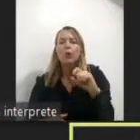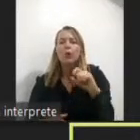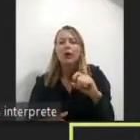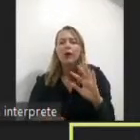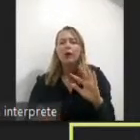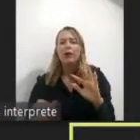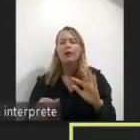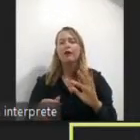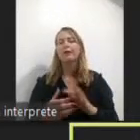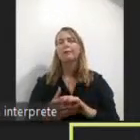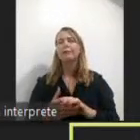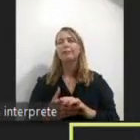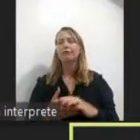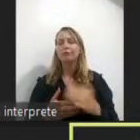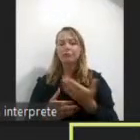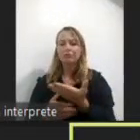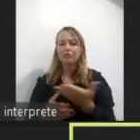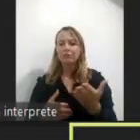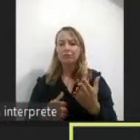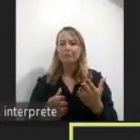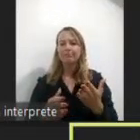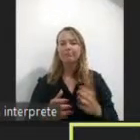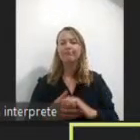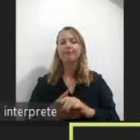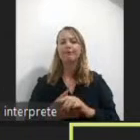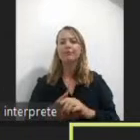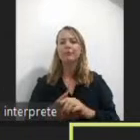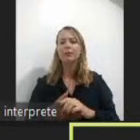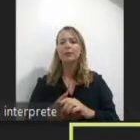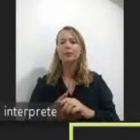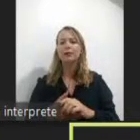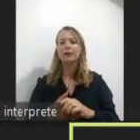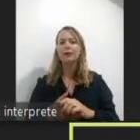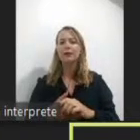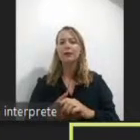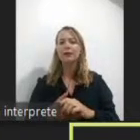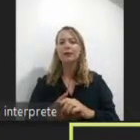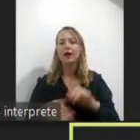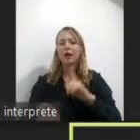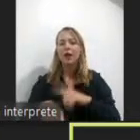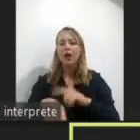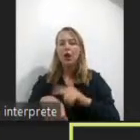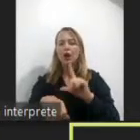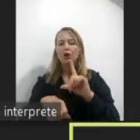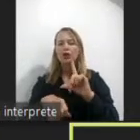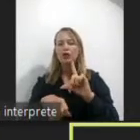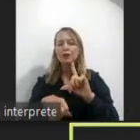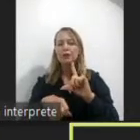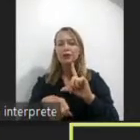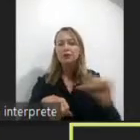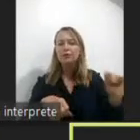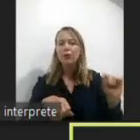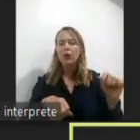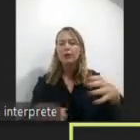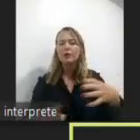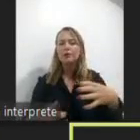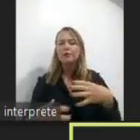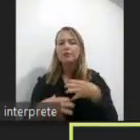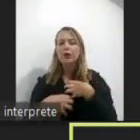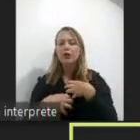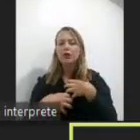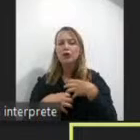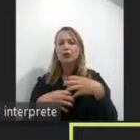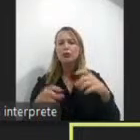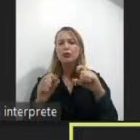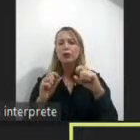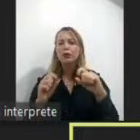deem o botãozinho de sair dessa reunião, mas com sentimento. Em primeiro lugar, de que a cidade de Vitória